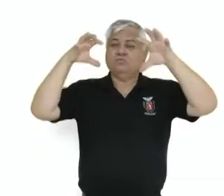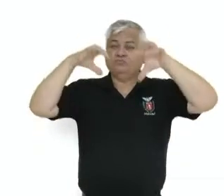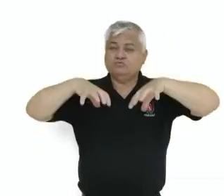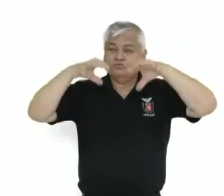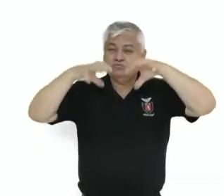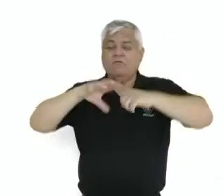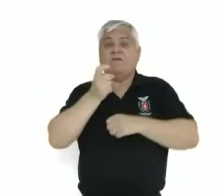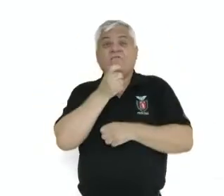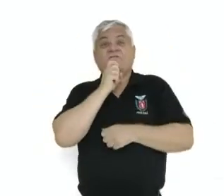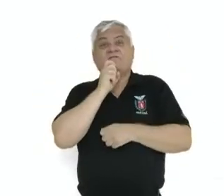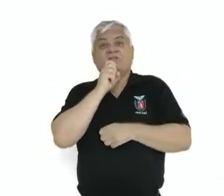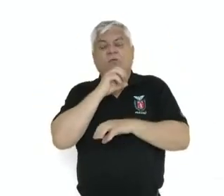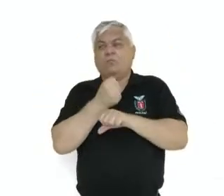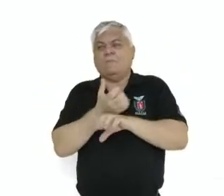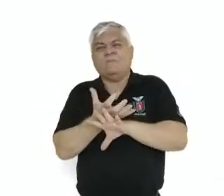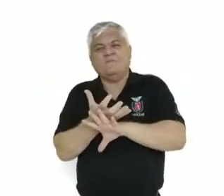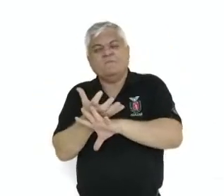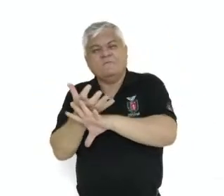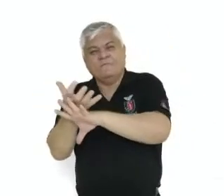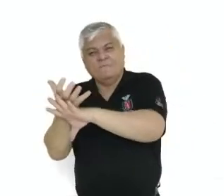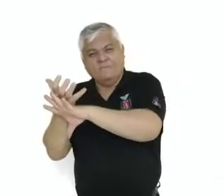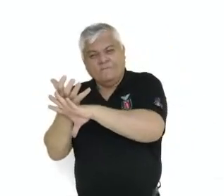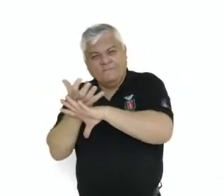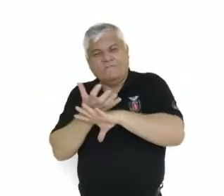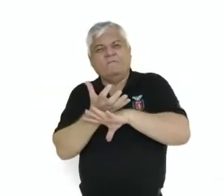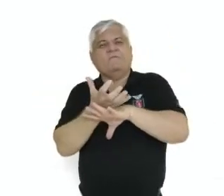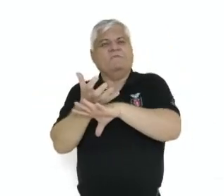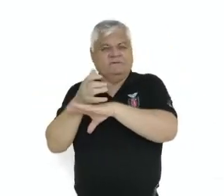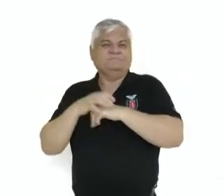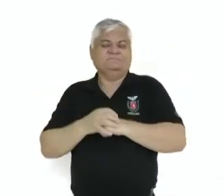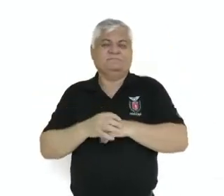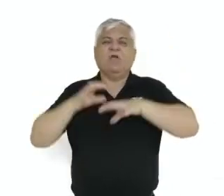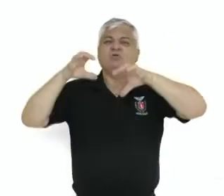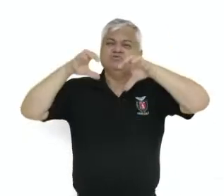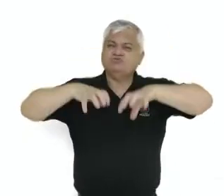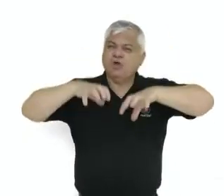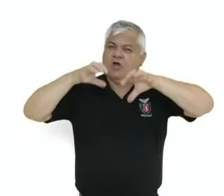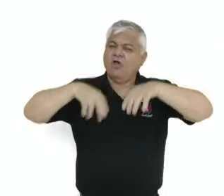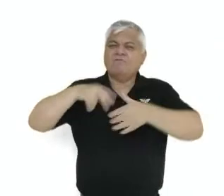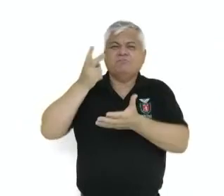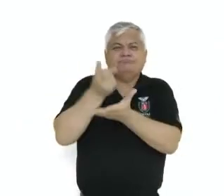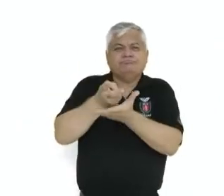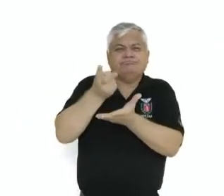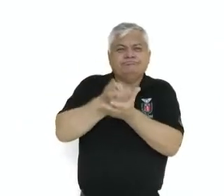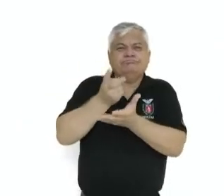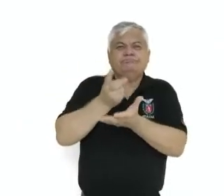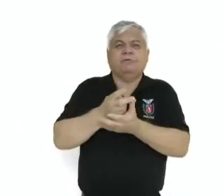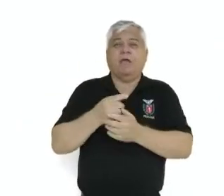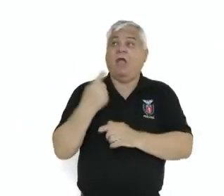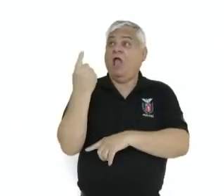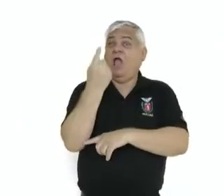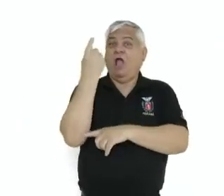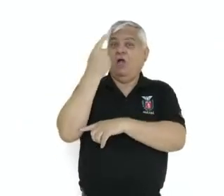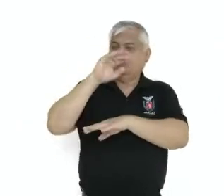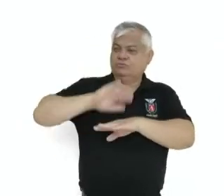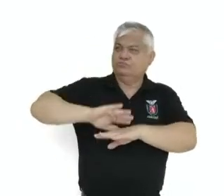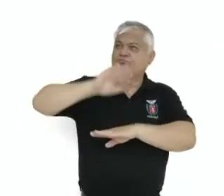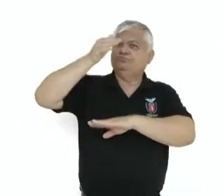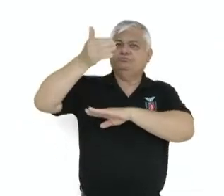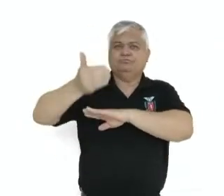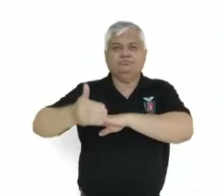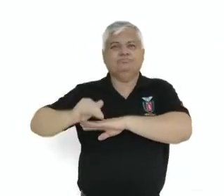as chuvas, né, variam entre 700 e 900 milímetros, de altitudes maiores, então